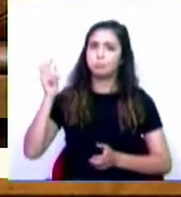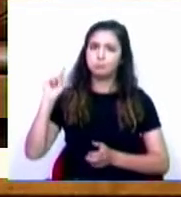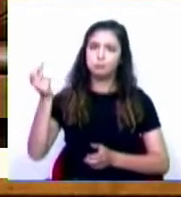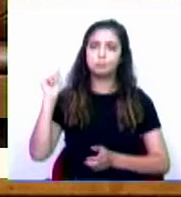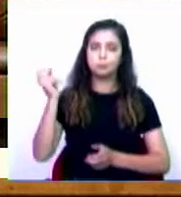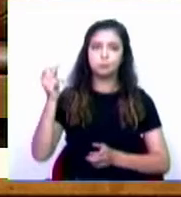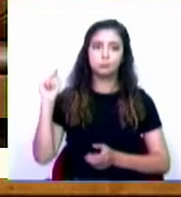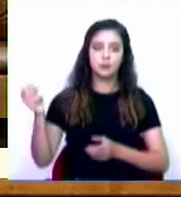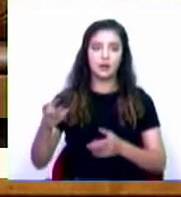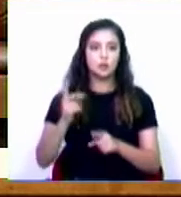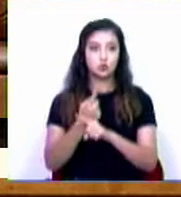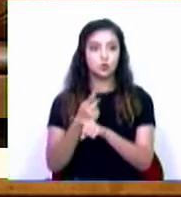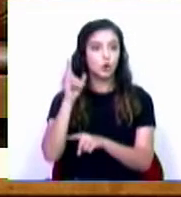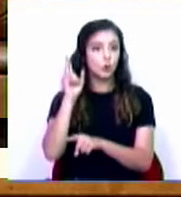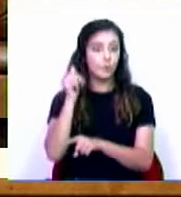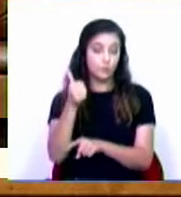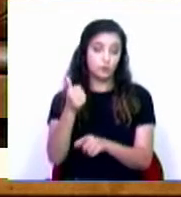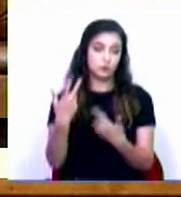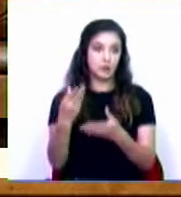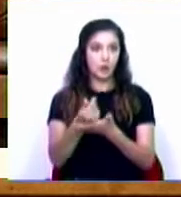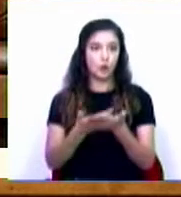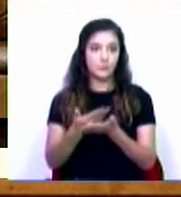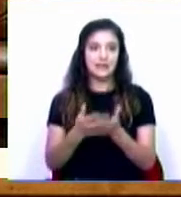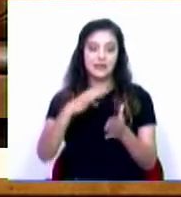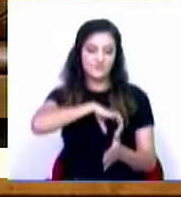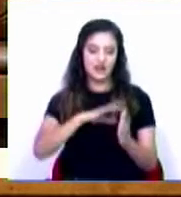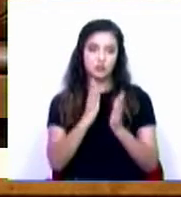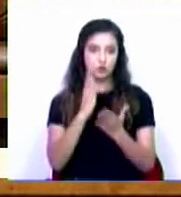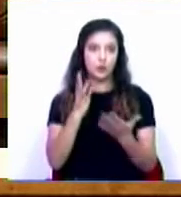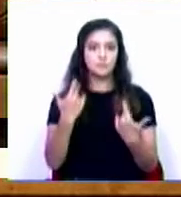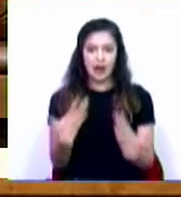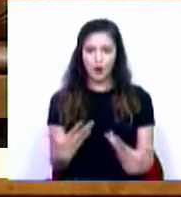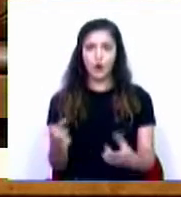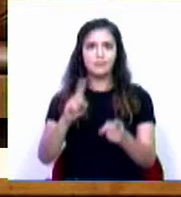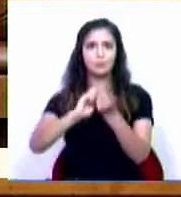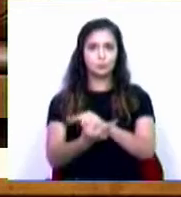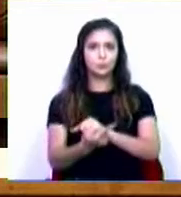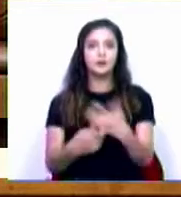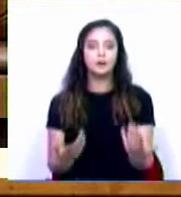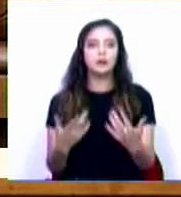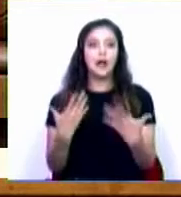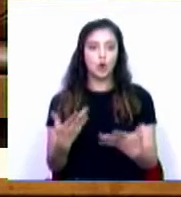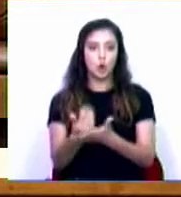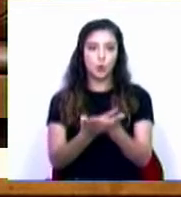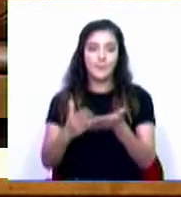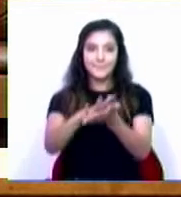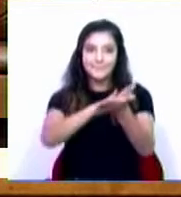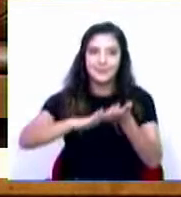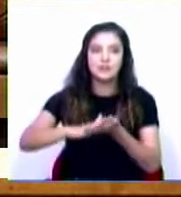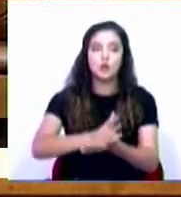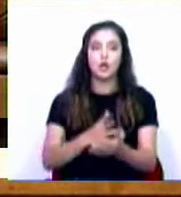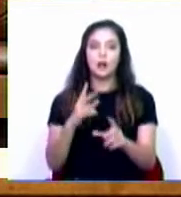economia eram somente baseadas nos salários, mas hoje o cenário é completamente diferente. Hoje estamos perante uma economia baseada na